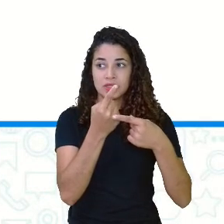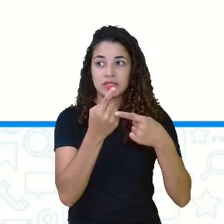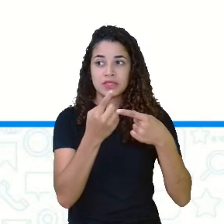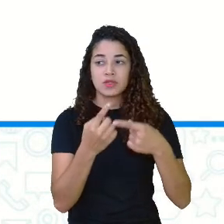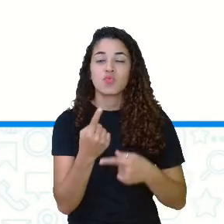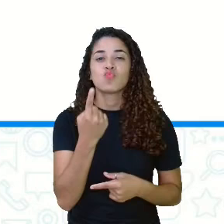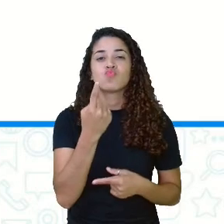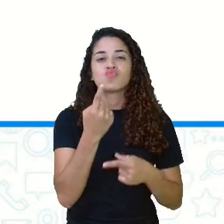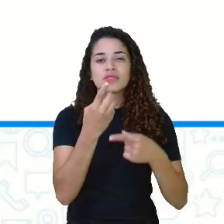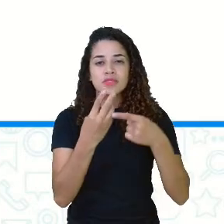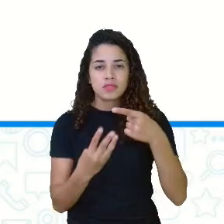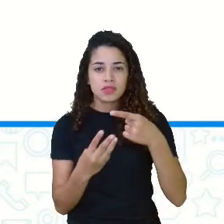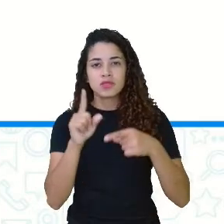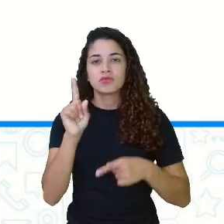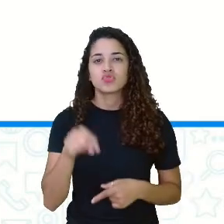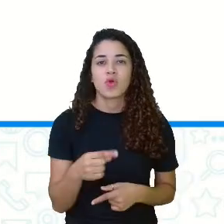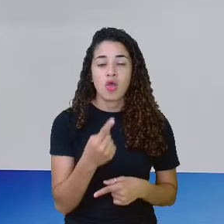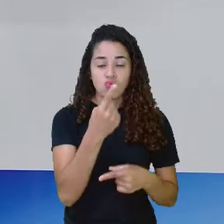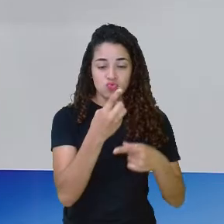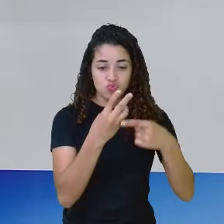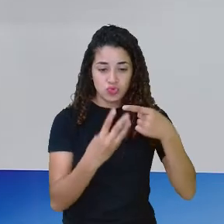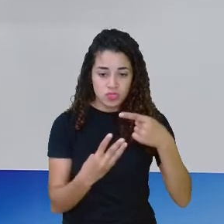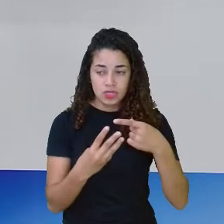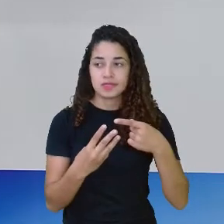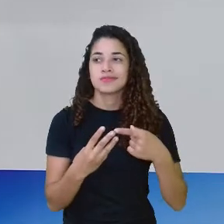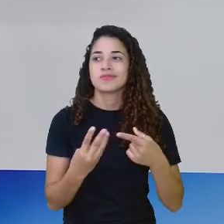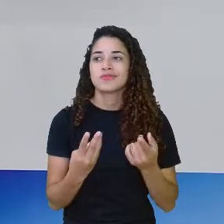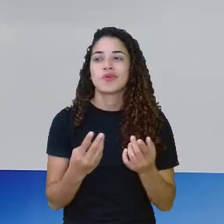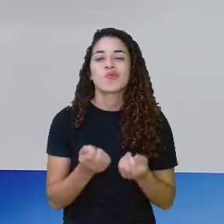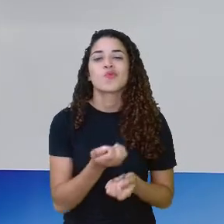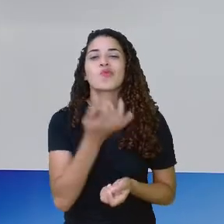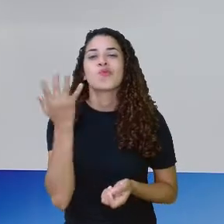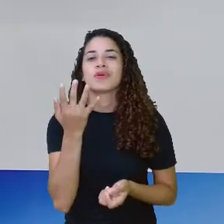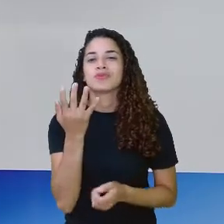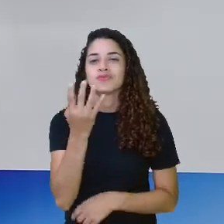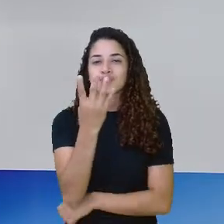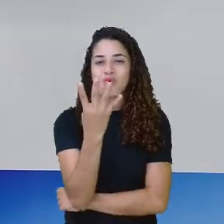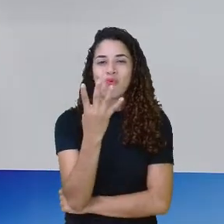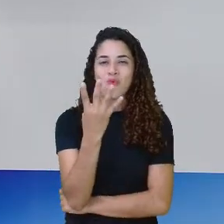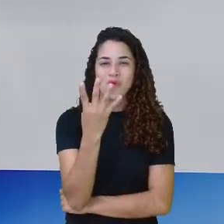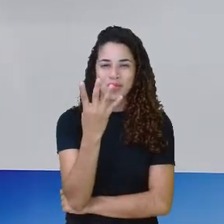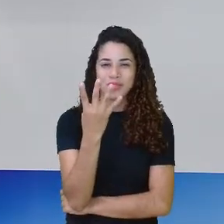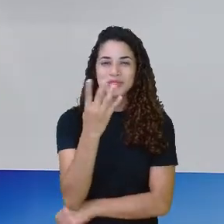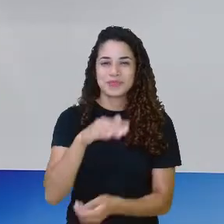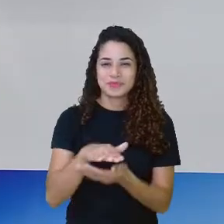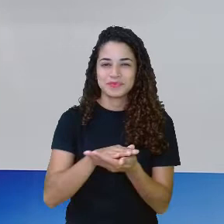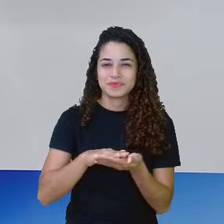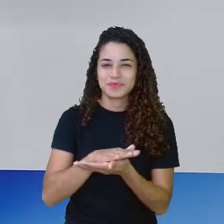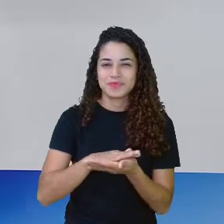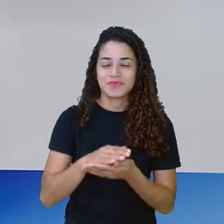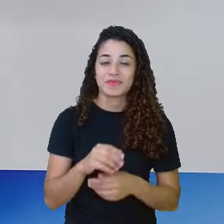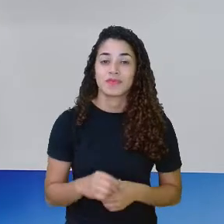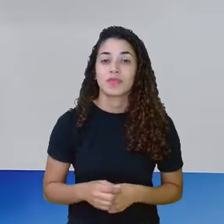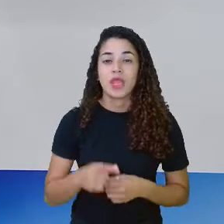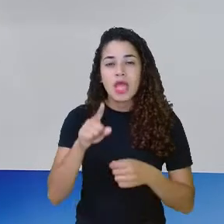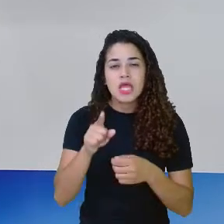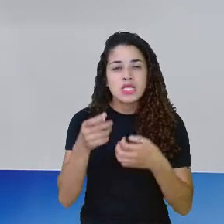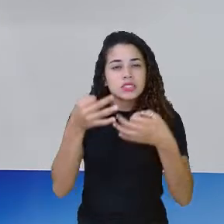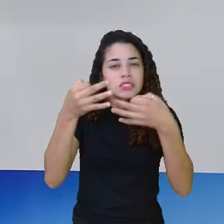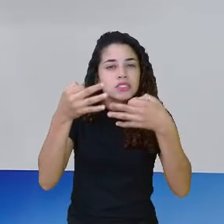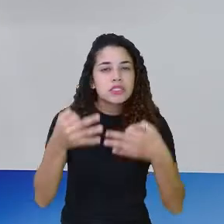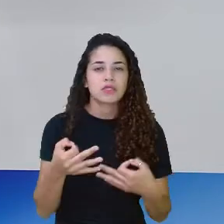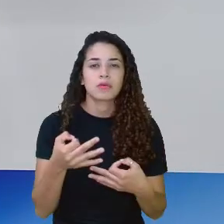justamente 1/3 de 12 beijinhos. Foram esses 4 beijinhos, que foi exatamente